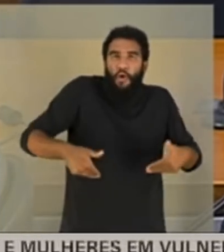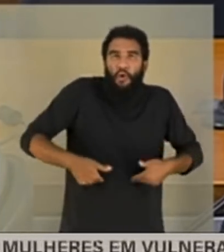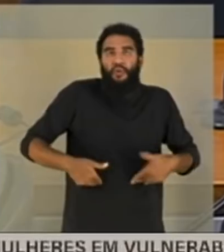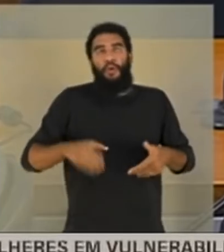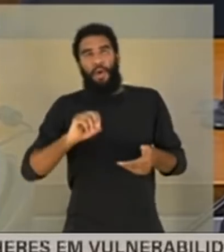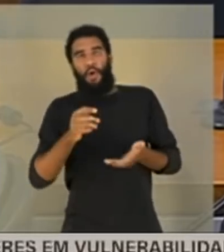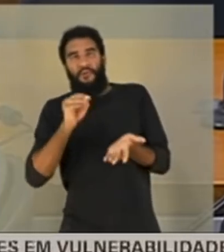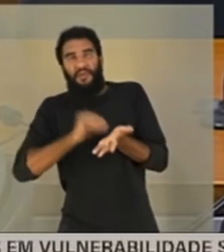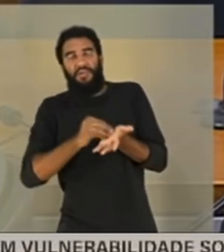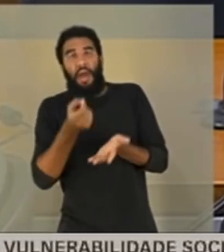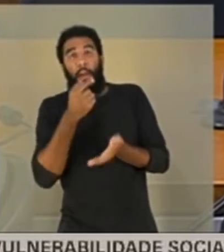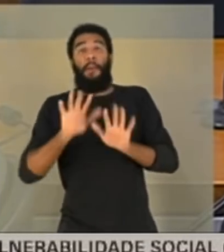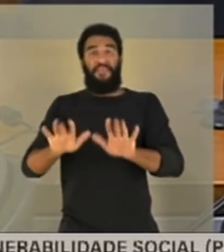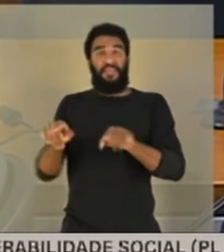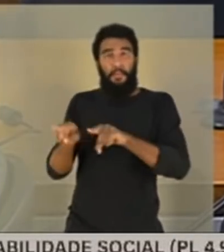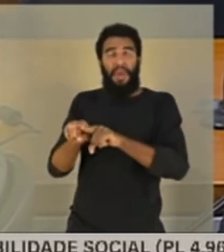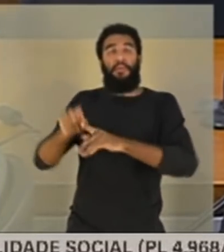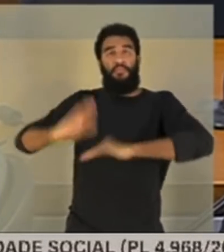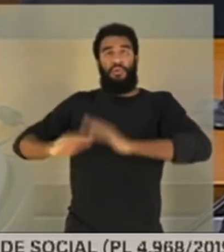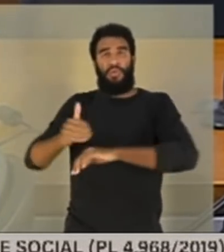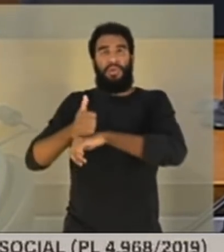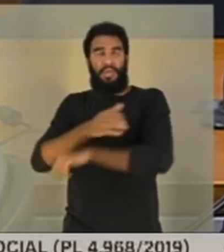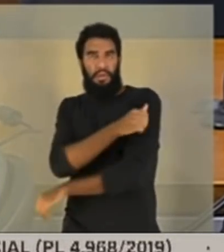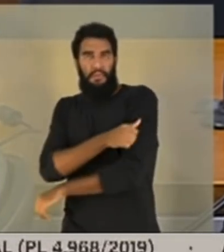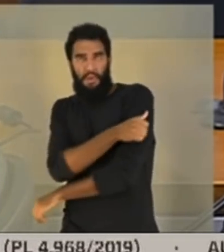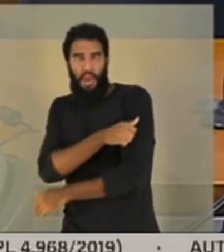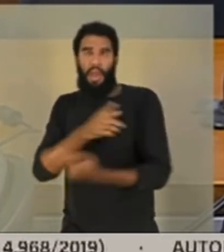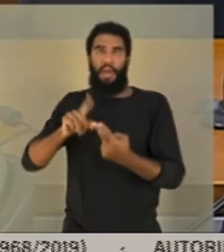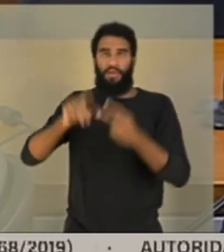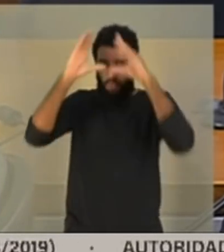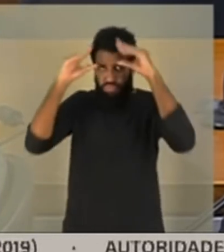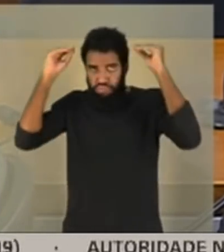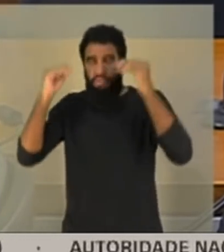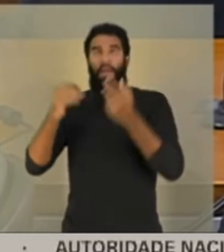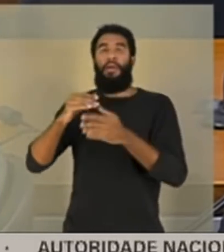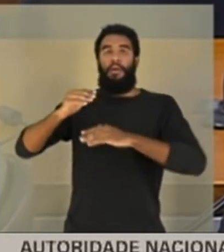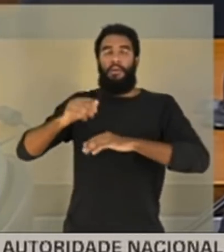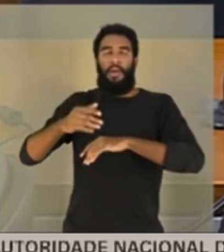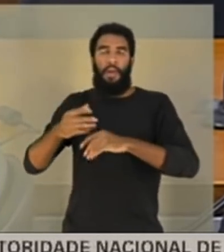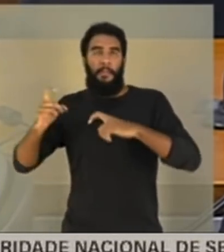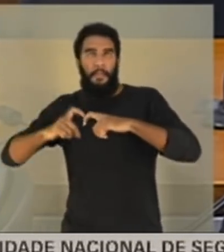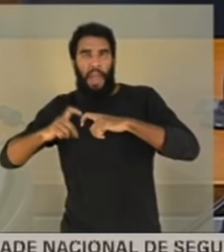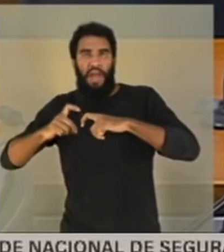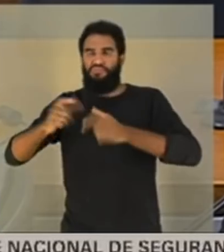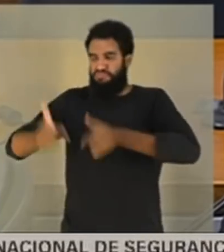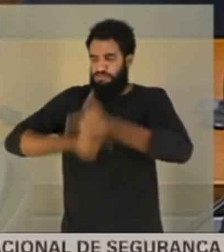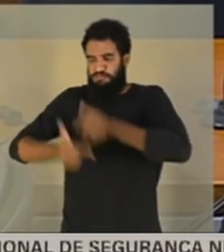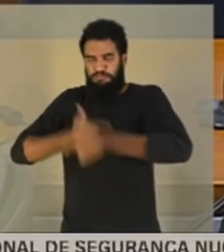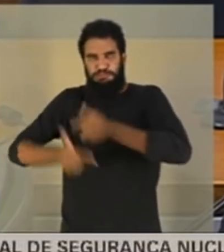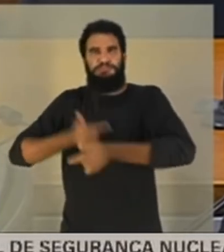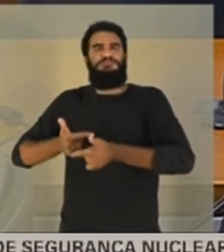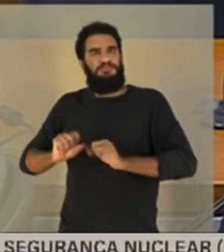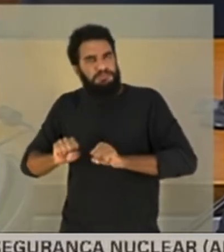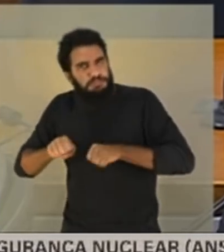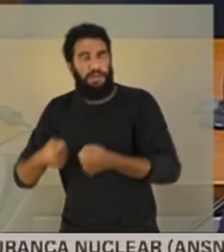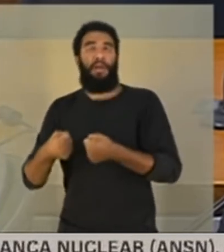dos nossos médicos, enfermeiros e demais profissionais de saúde? Como não pensar nos que adoeceram e